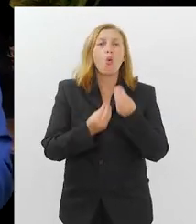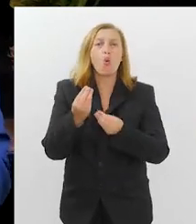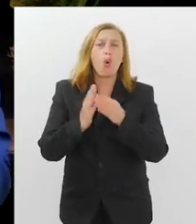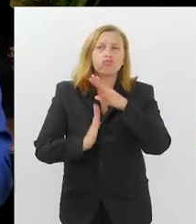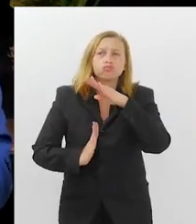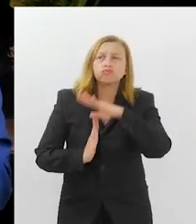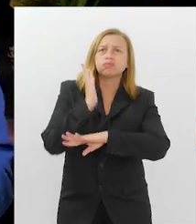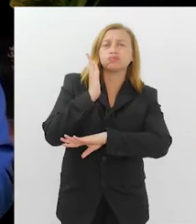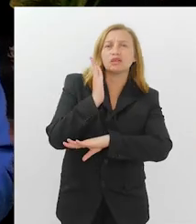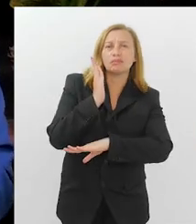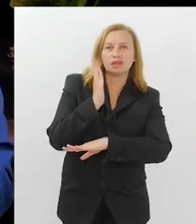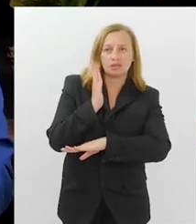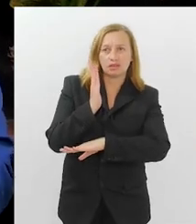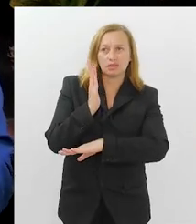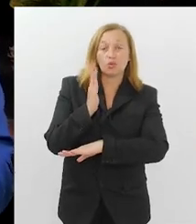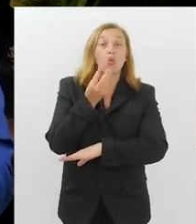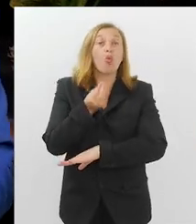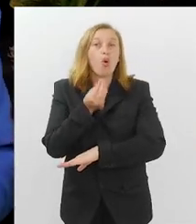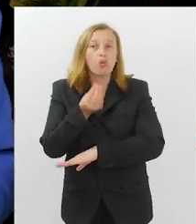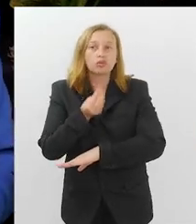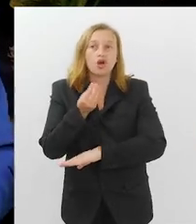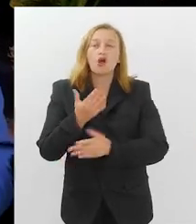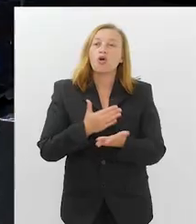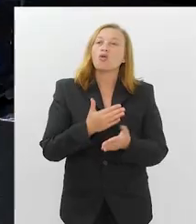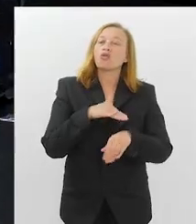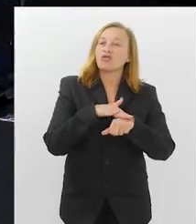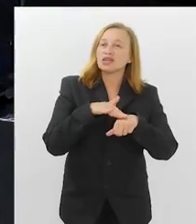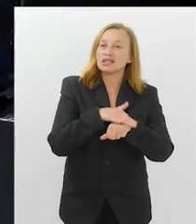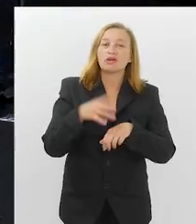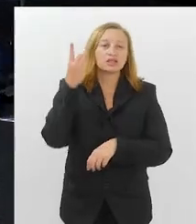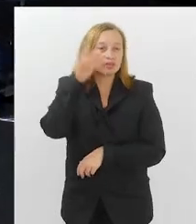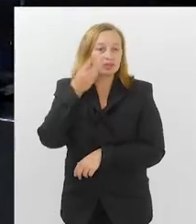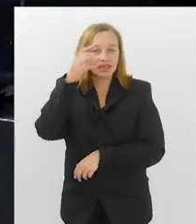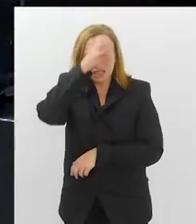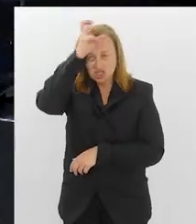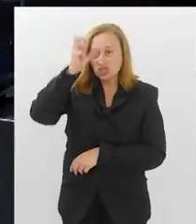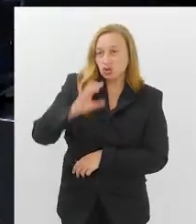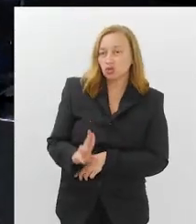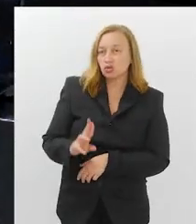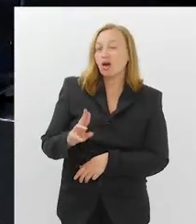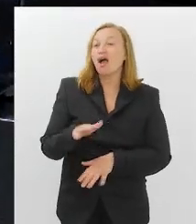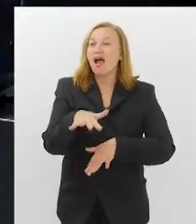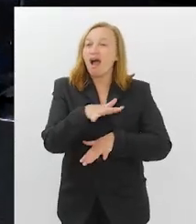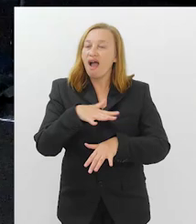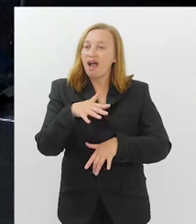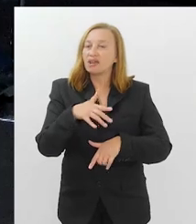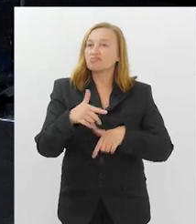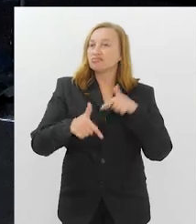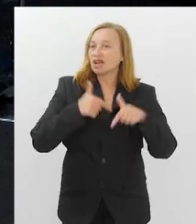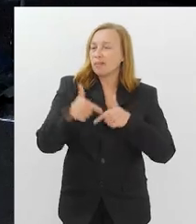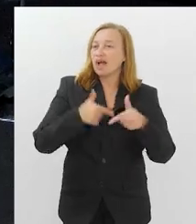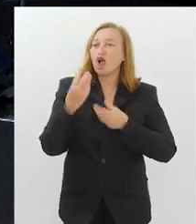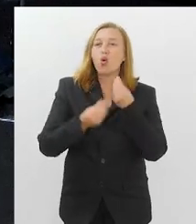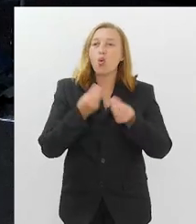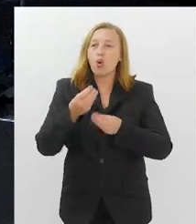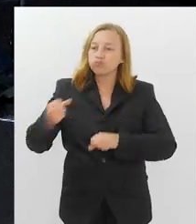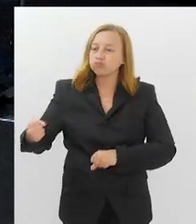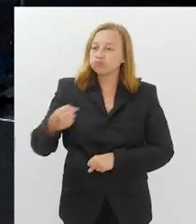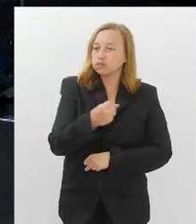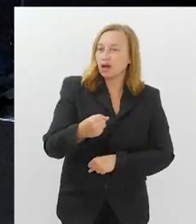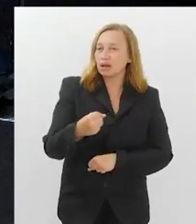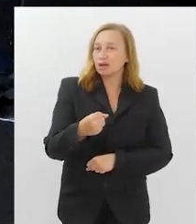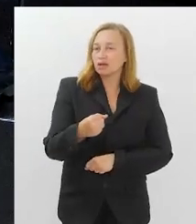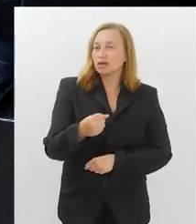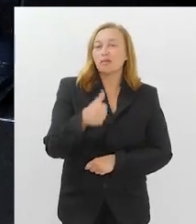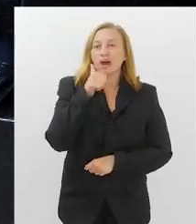romper essa barreira? Então, começar aqui com a deputada Tia Ju. O mercado de trabalho, produção ativa, como abrir